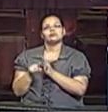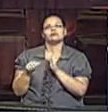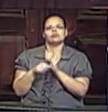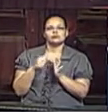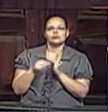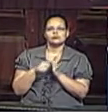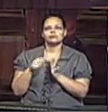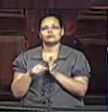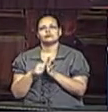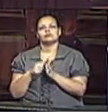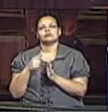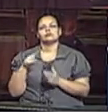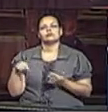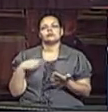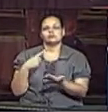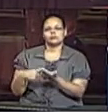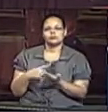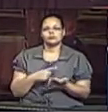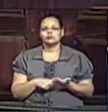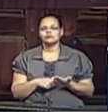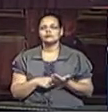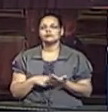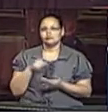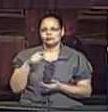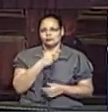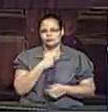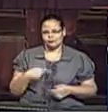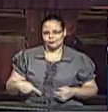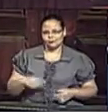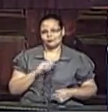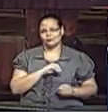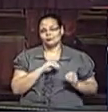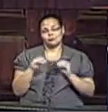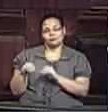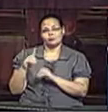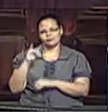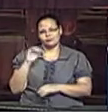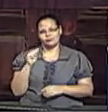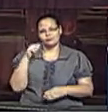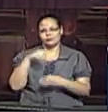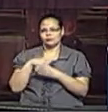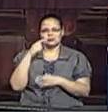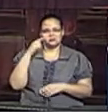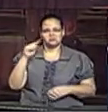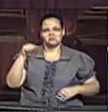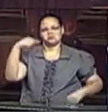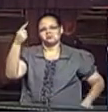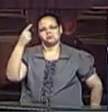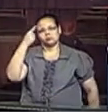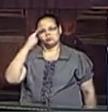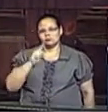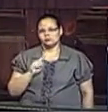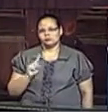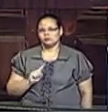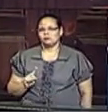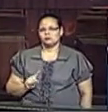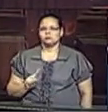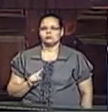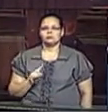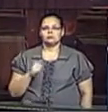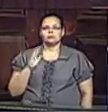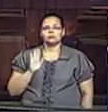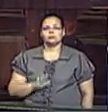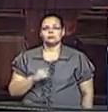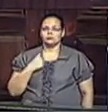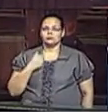acerto por parte da presidência adiar, e nem sei se será semana que vem, a não ser se semana que vem, mas